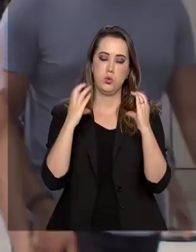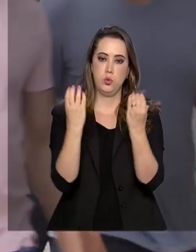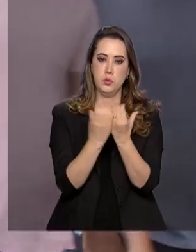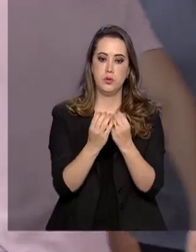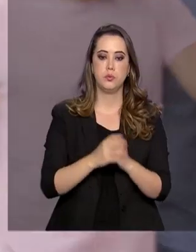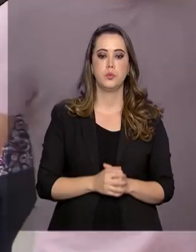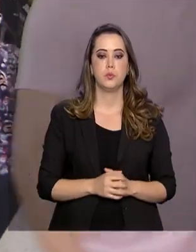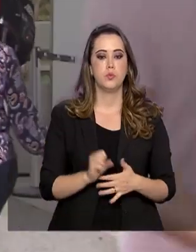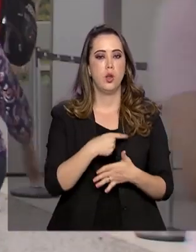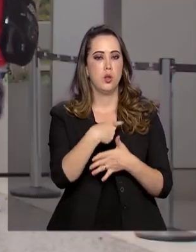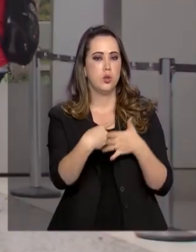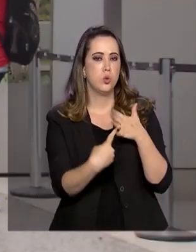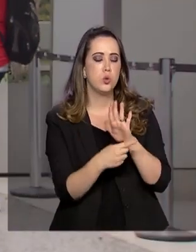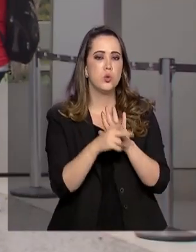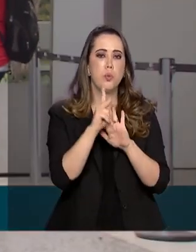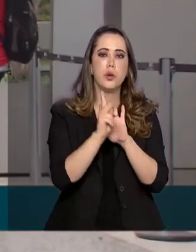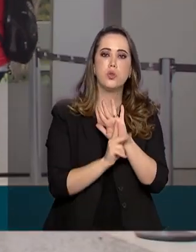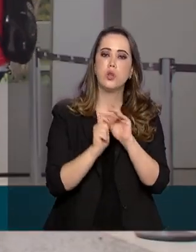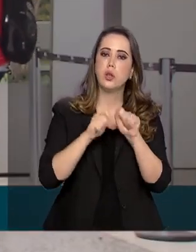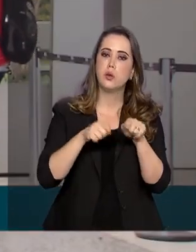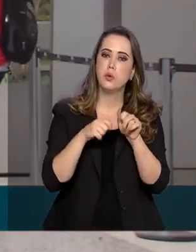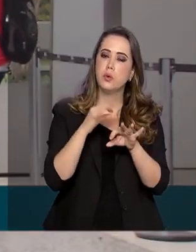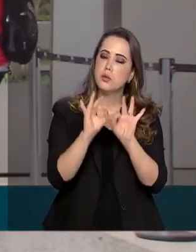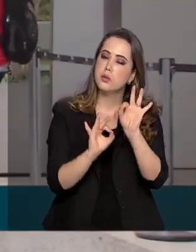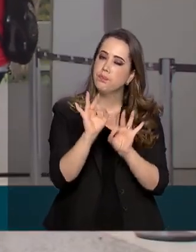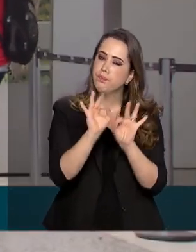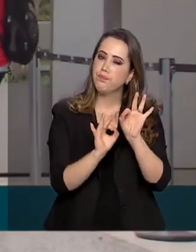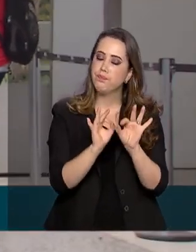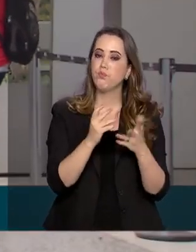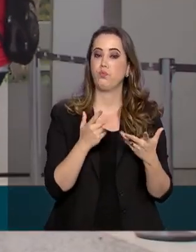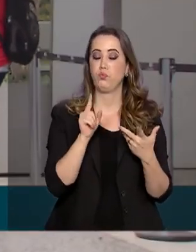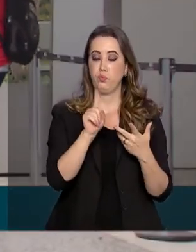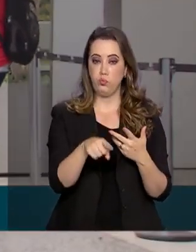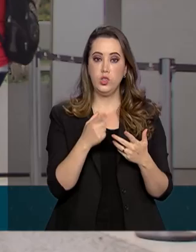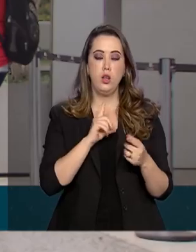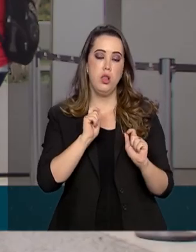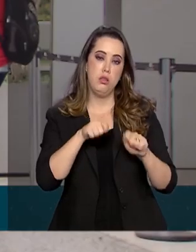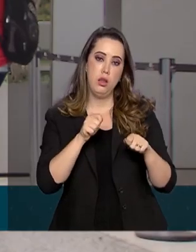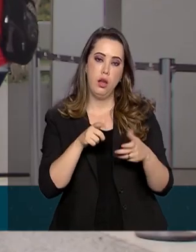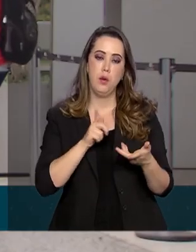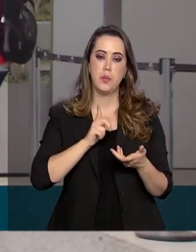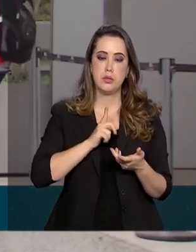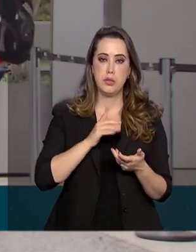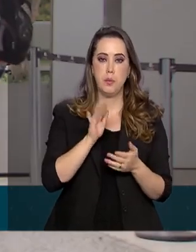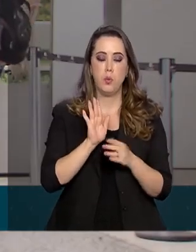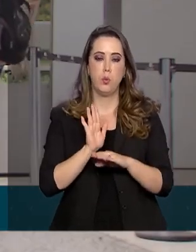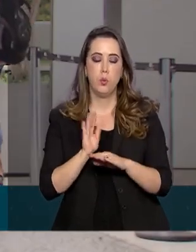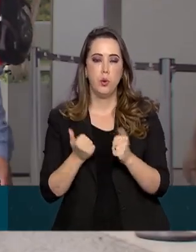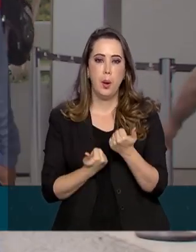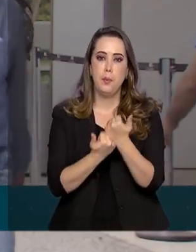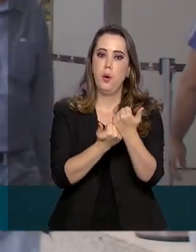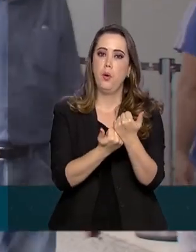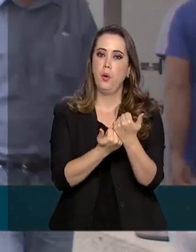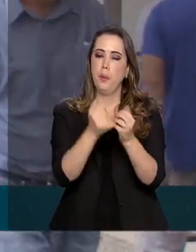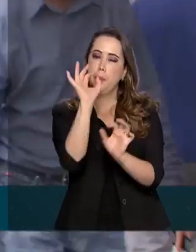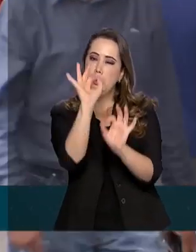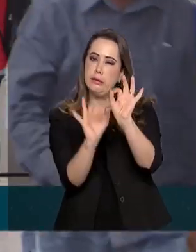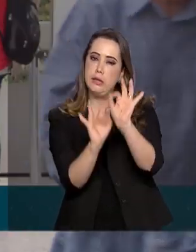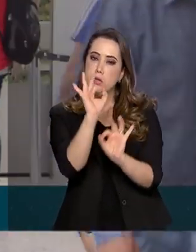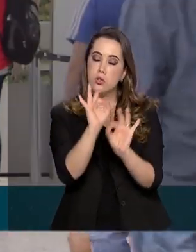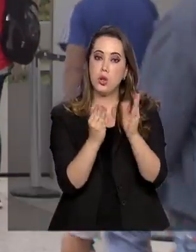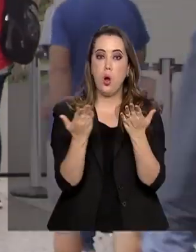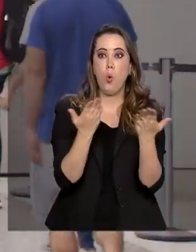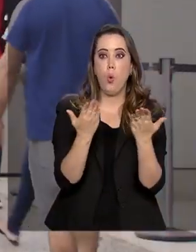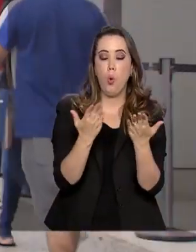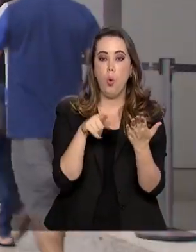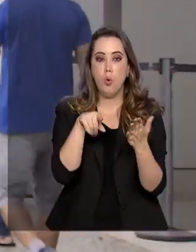Entre os projetos que poderão ser desenvolvidos estão aqueles que ajudem a traçar, por exemplo, a origem